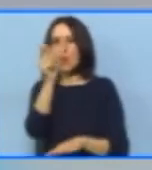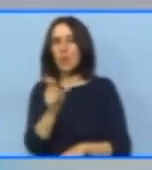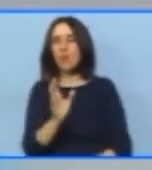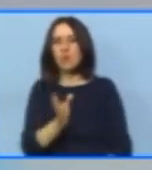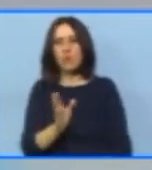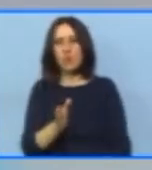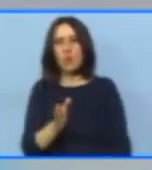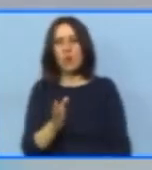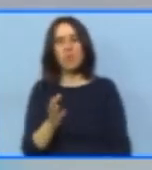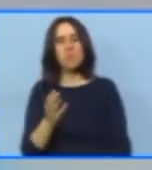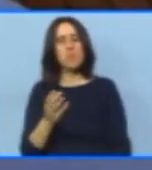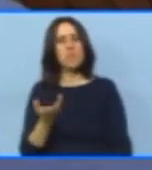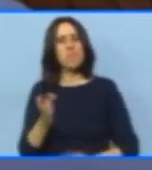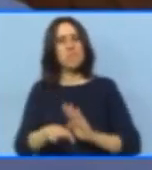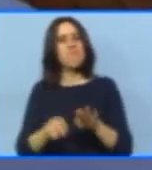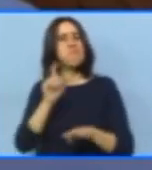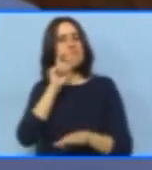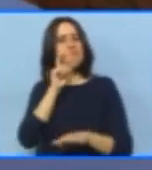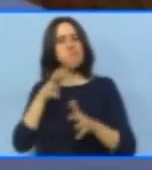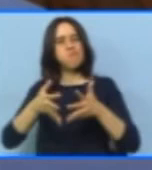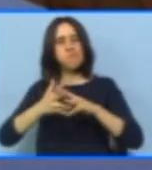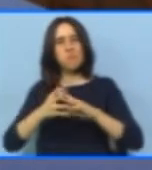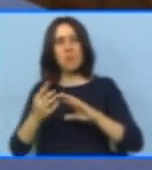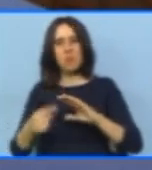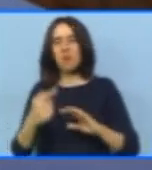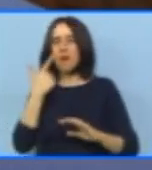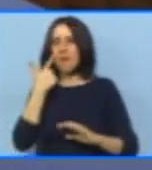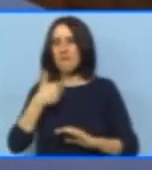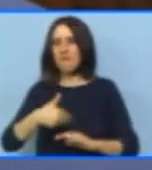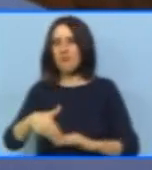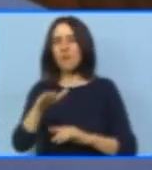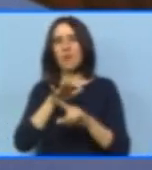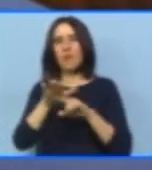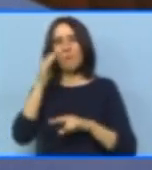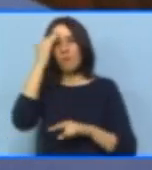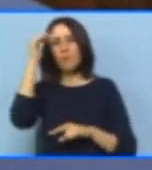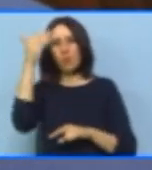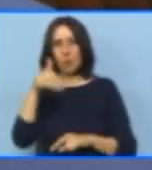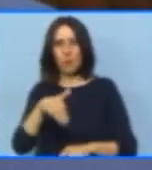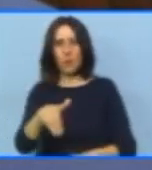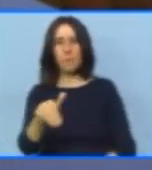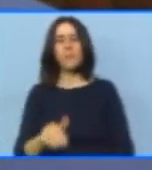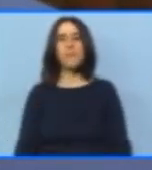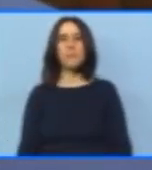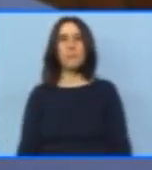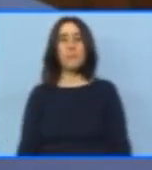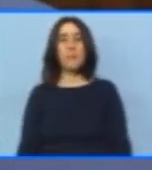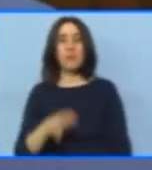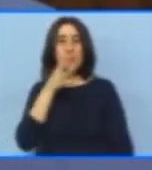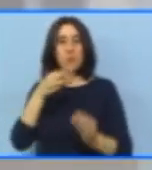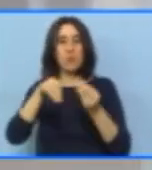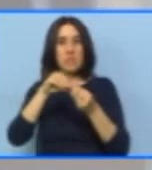são passos muito seguros, muito consistentes e que terão, obviamente, consequências no futuro próximo. Eu acrescentaria, se me